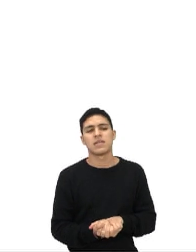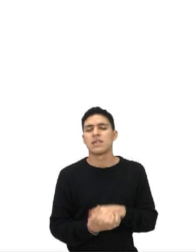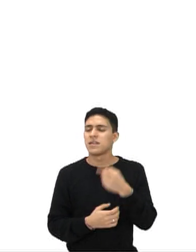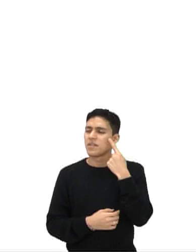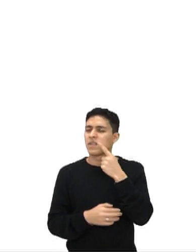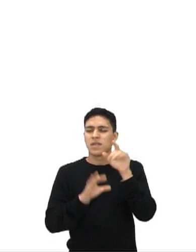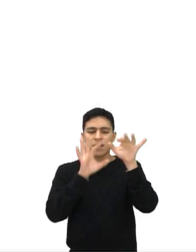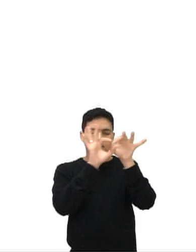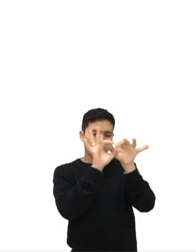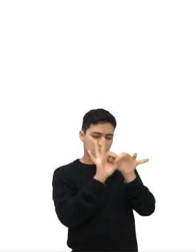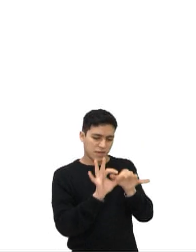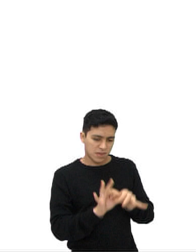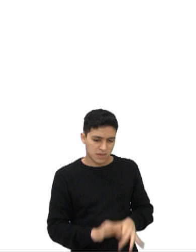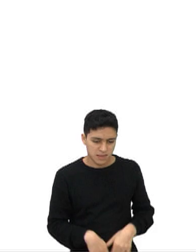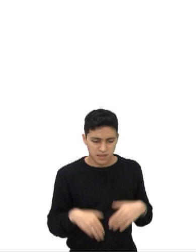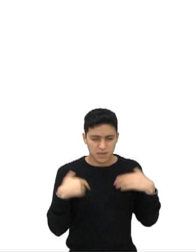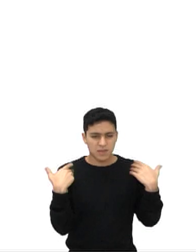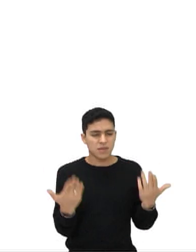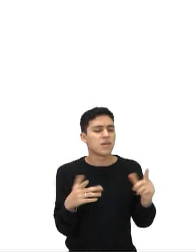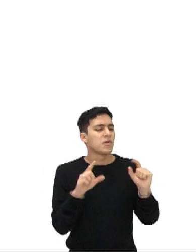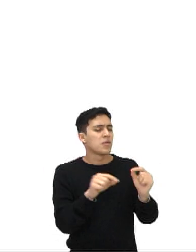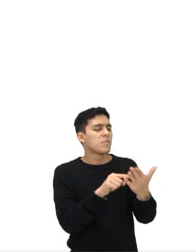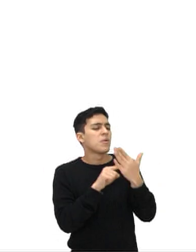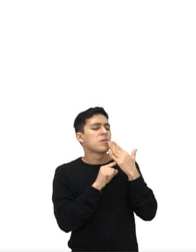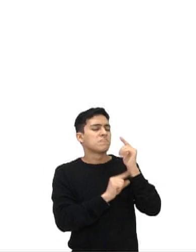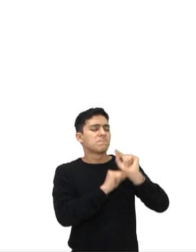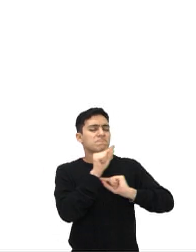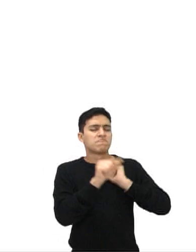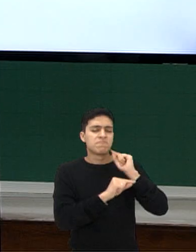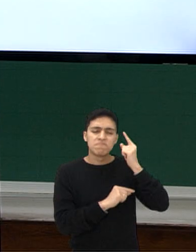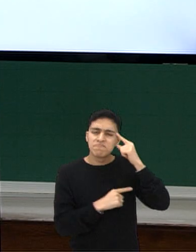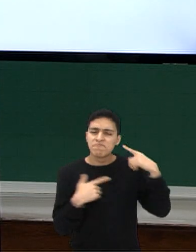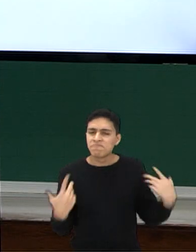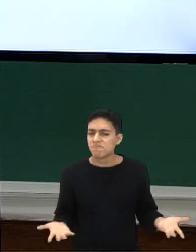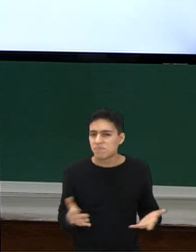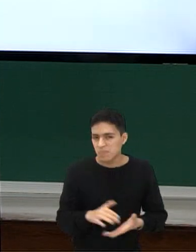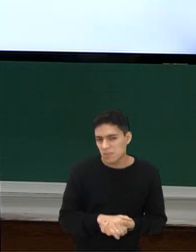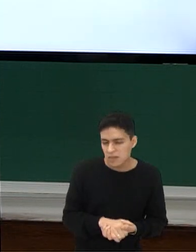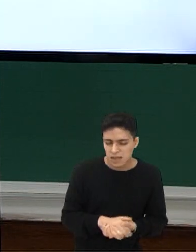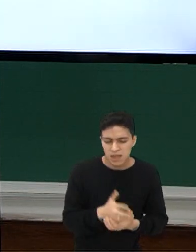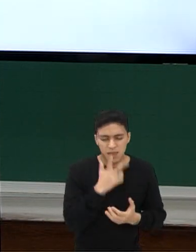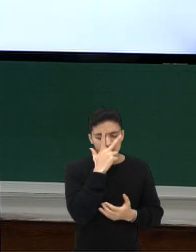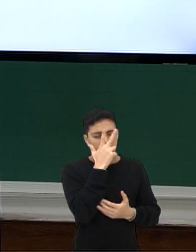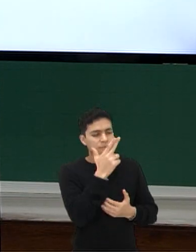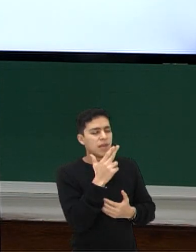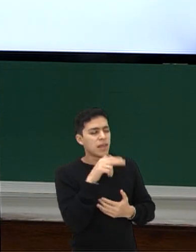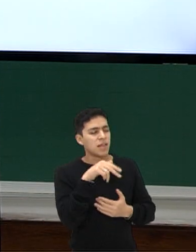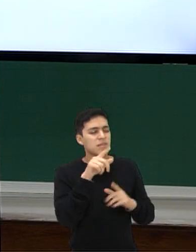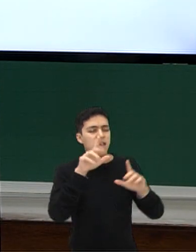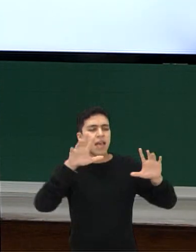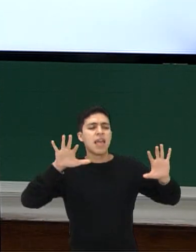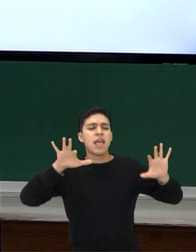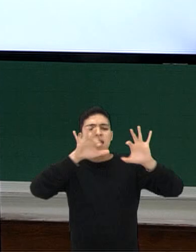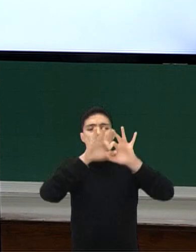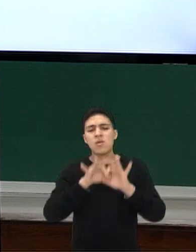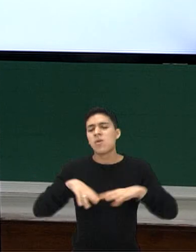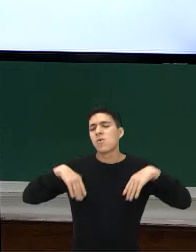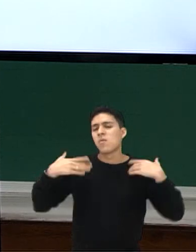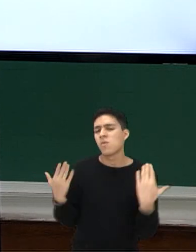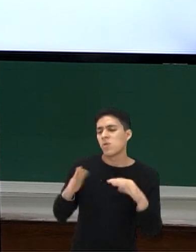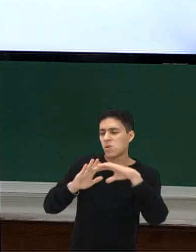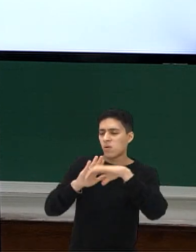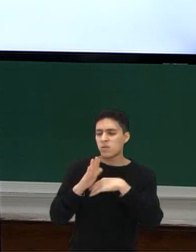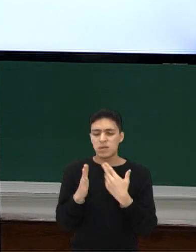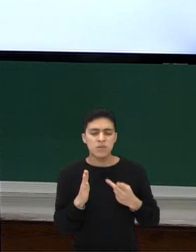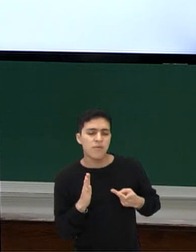Esses conectivos dão ideia de quê? Tá? Eles vão emprestar que ideia ali para a continuidade do